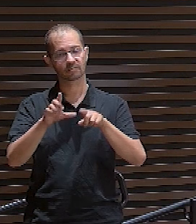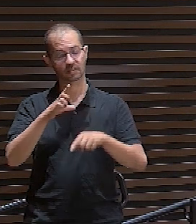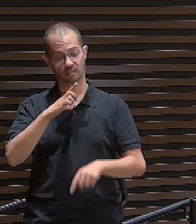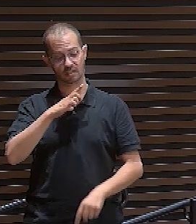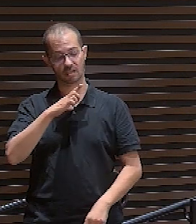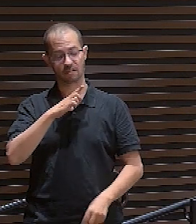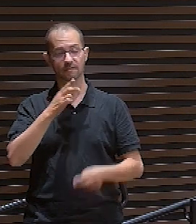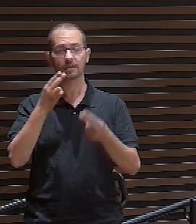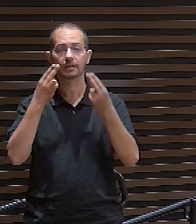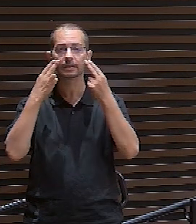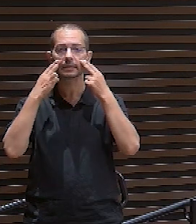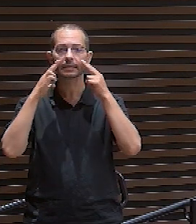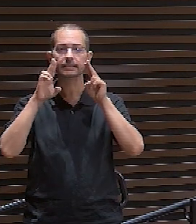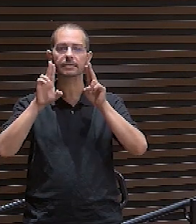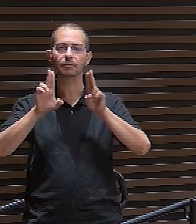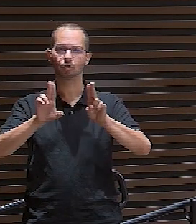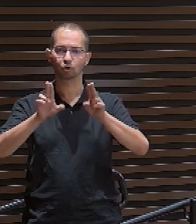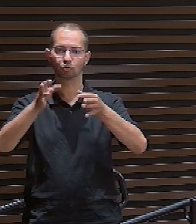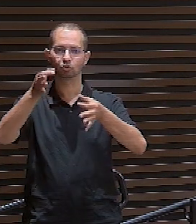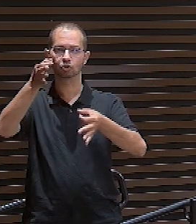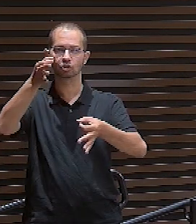obteve testemunho de ser